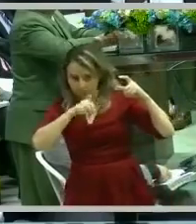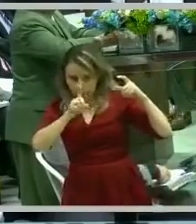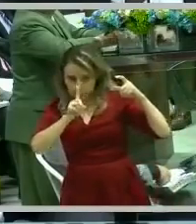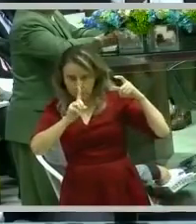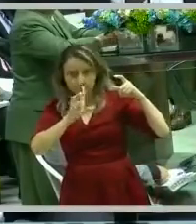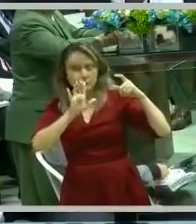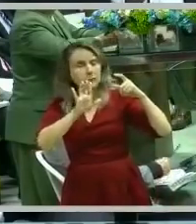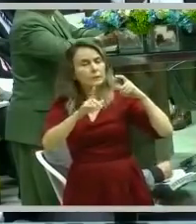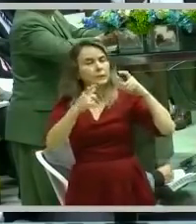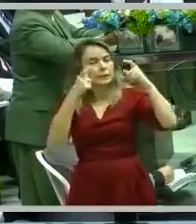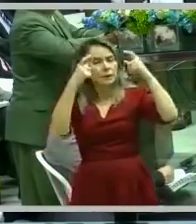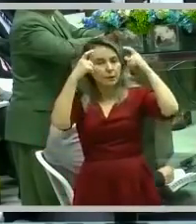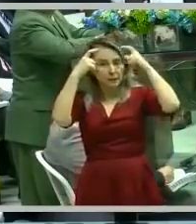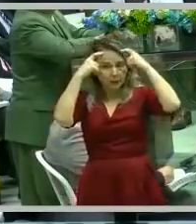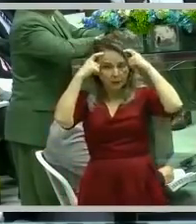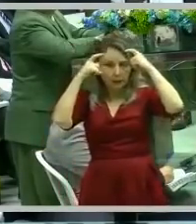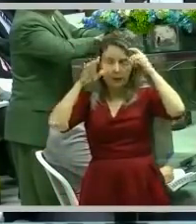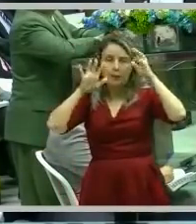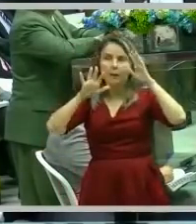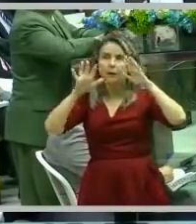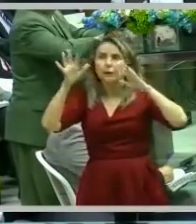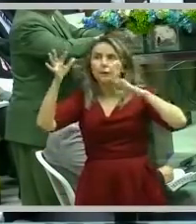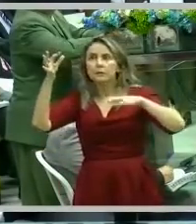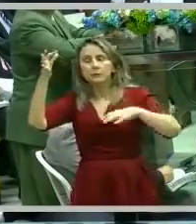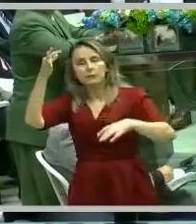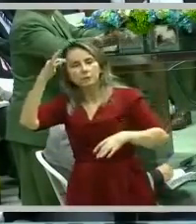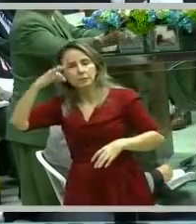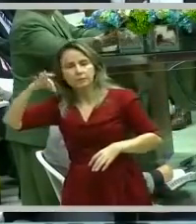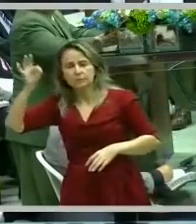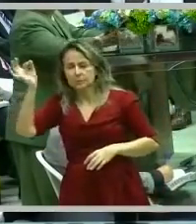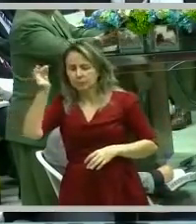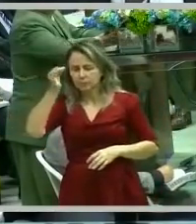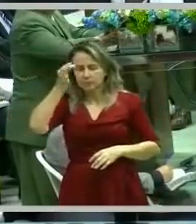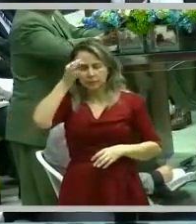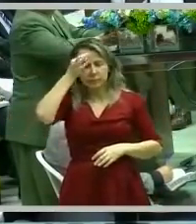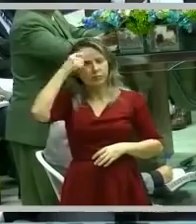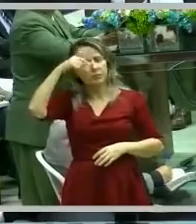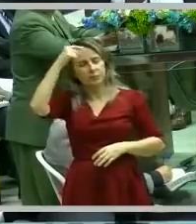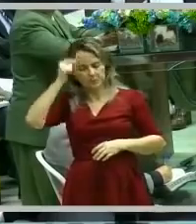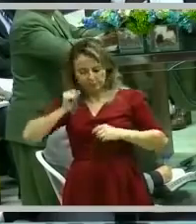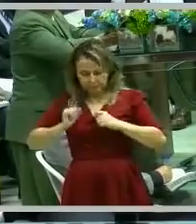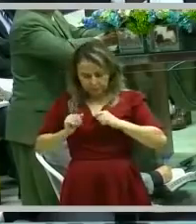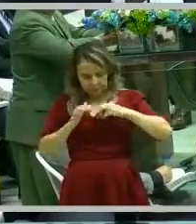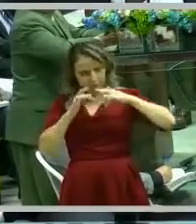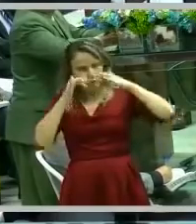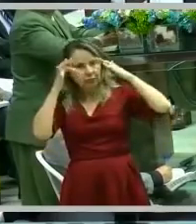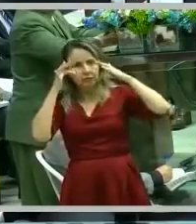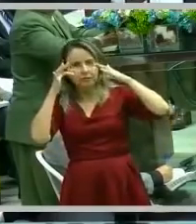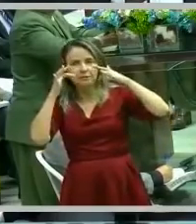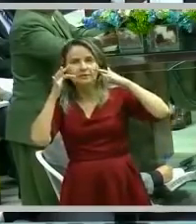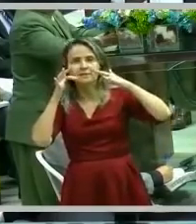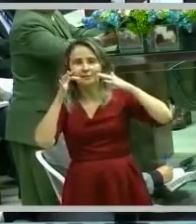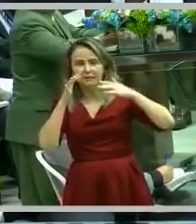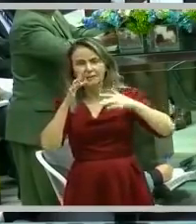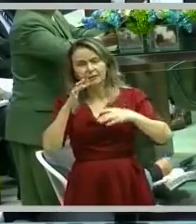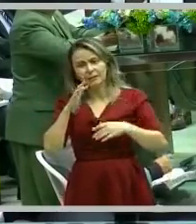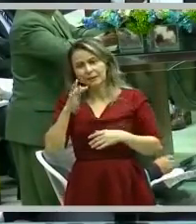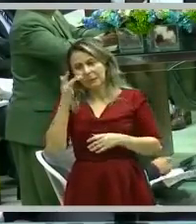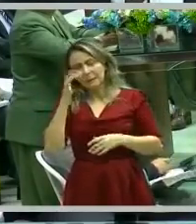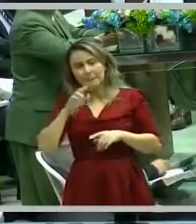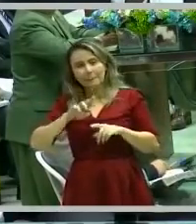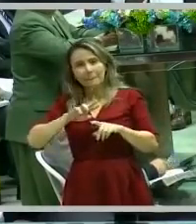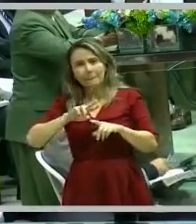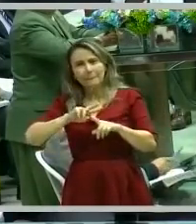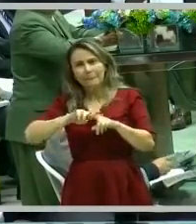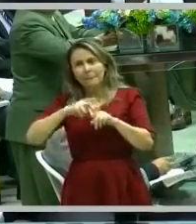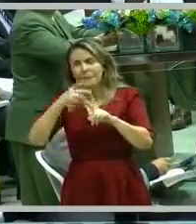Quando você é cheio do Espírito Santo, fica mais fácil de vencer a carne, de vencer as ciladas de Satanás, de vencer as insídias